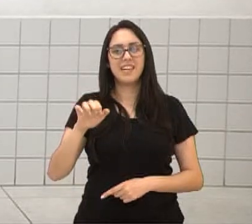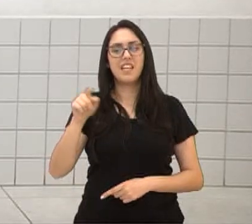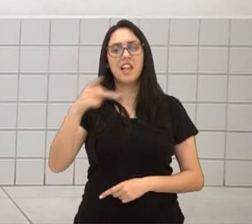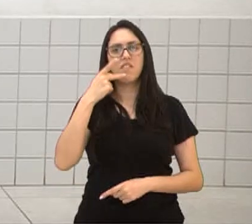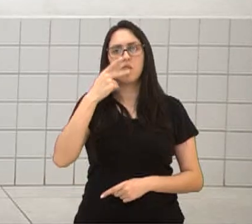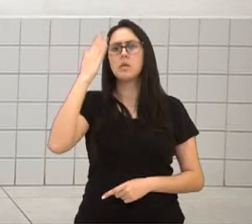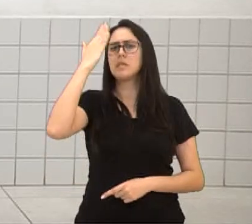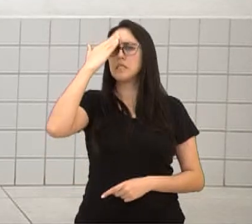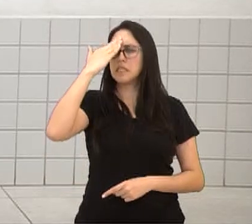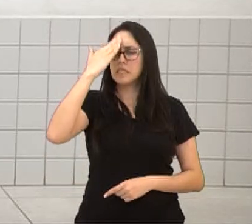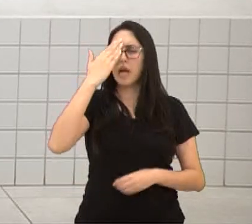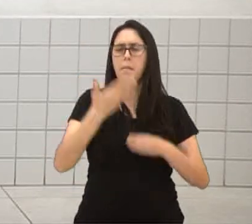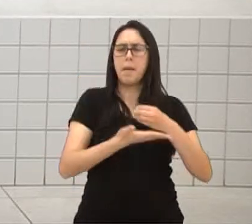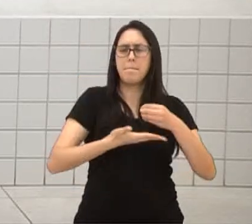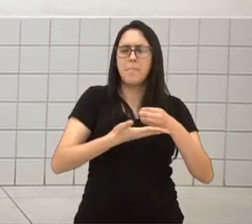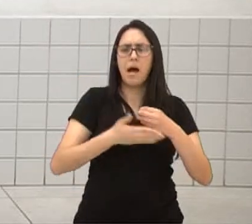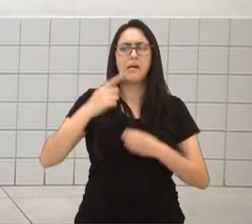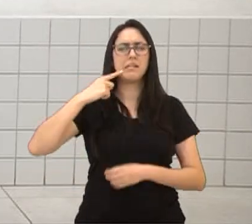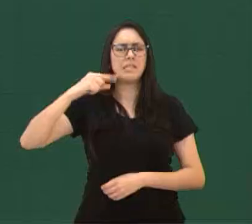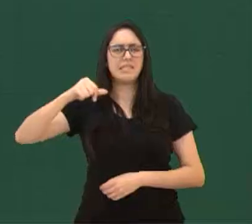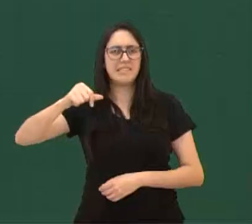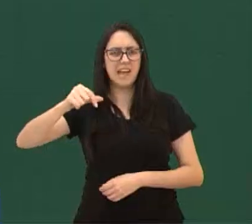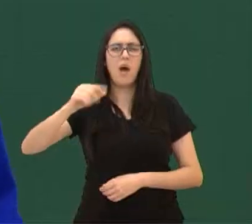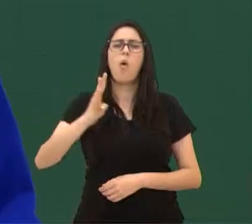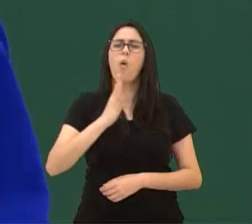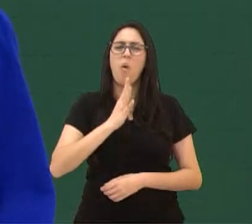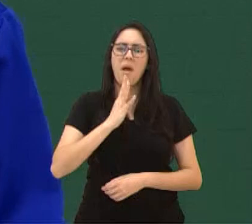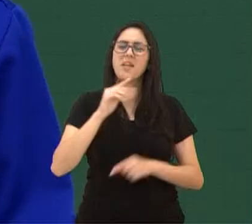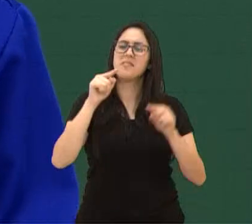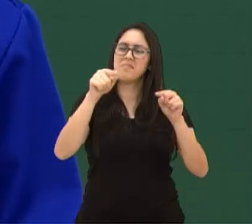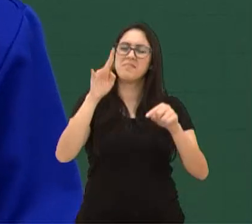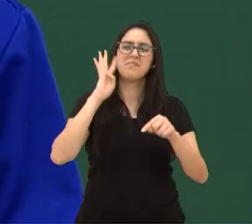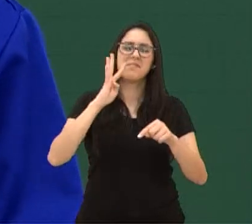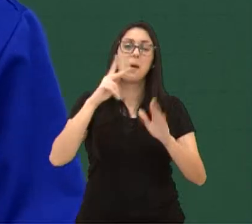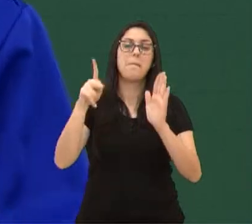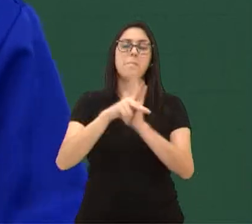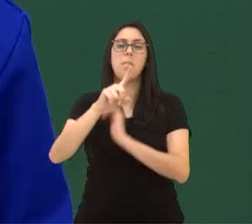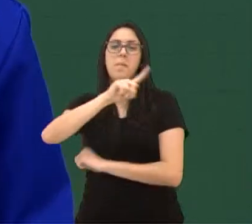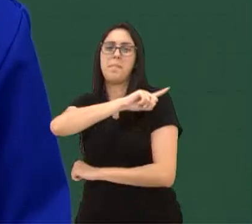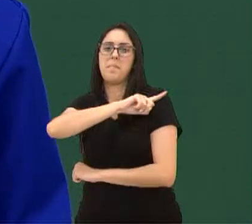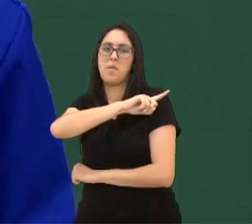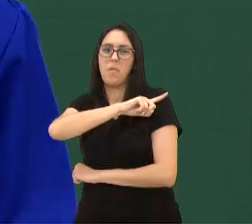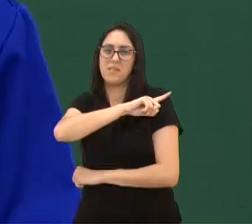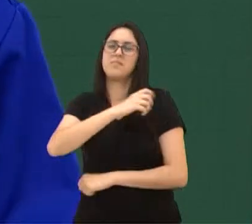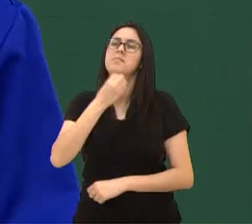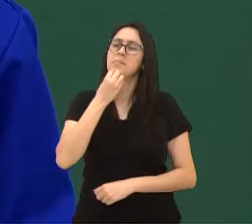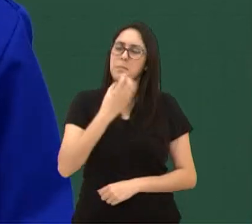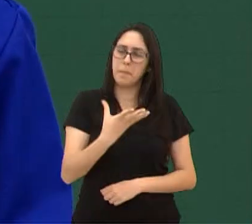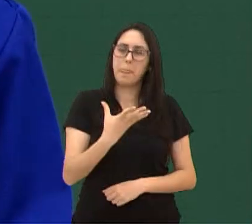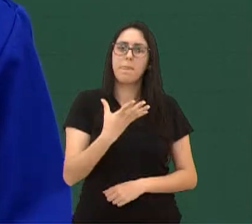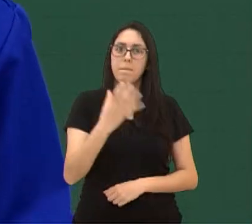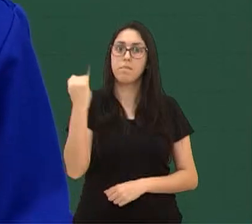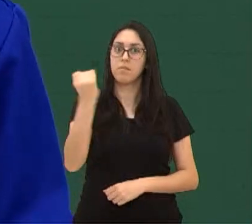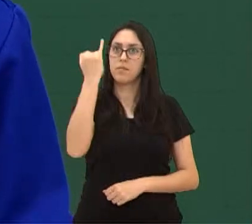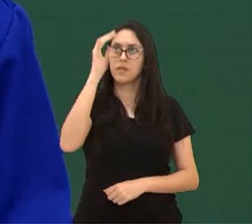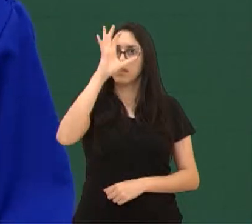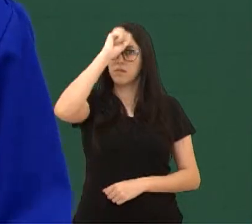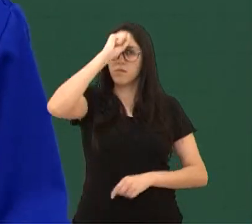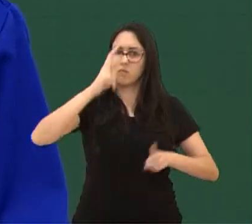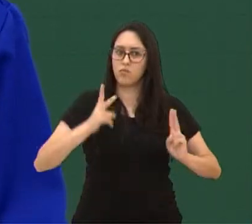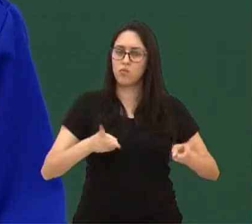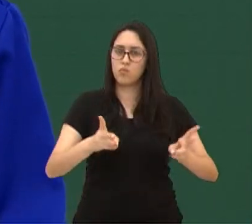óxidos, bases e sais. Que legal, aprendeu bastante lá. Esse é o conteúdo do primeiro ano do ensino médio e é fundamental para a gente dar continuidade para os